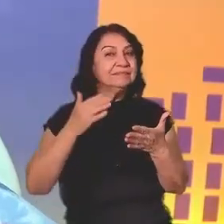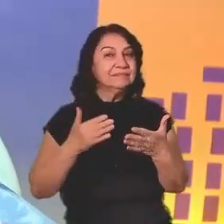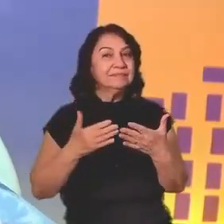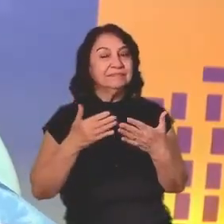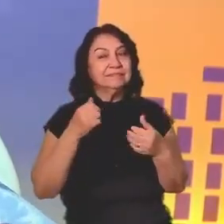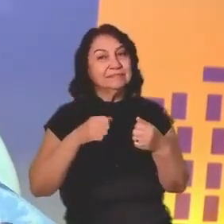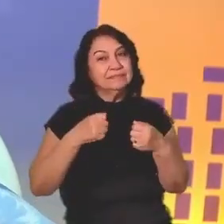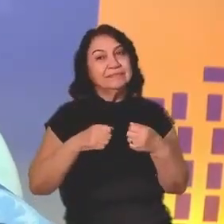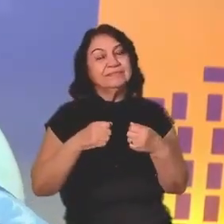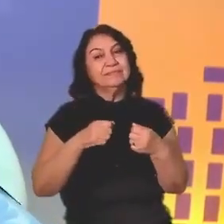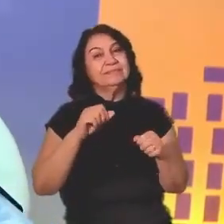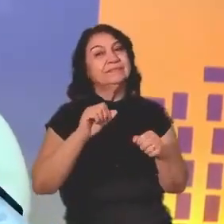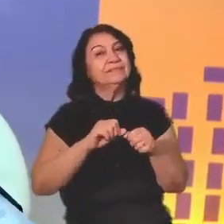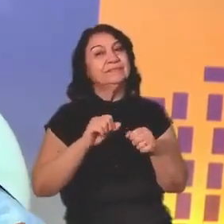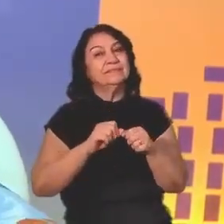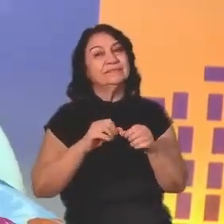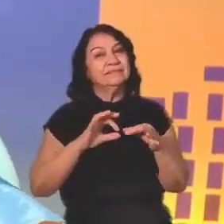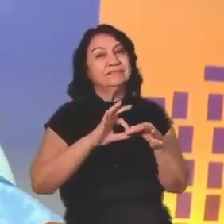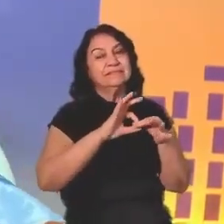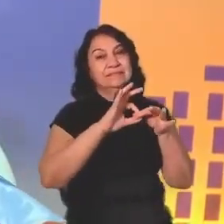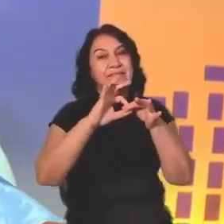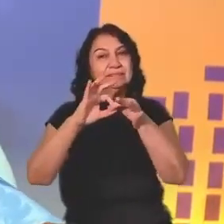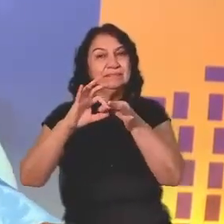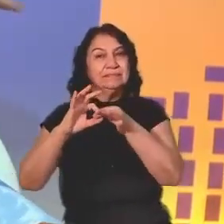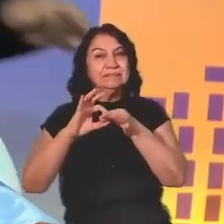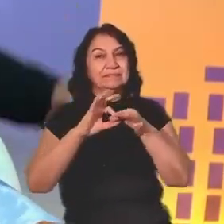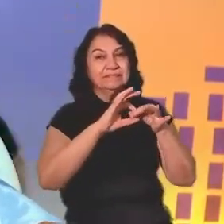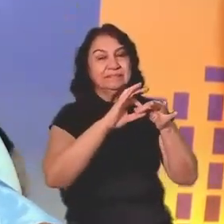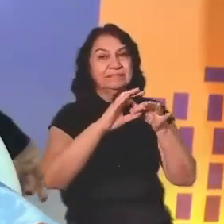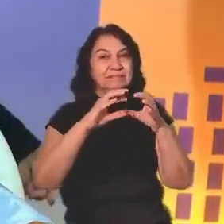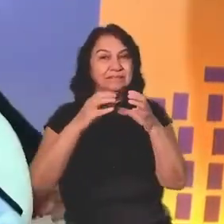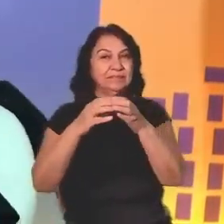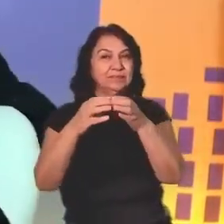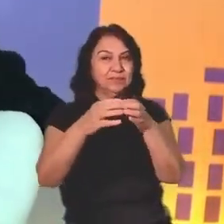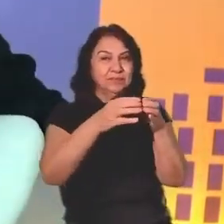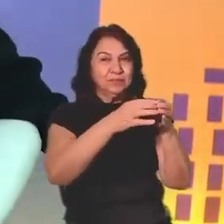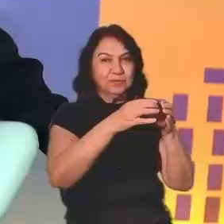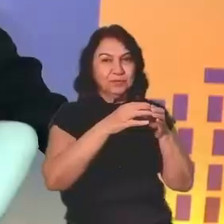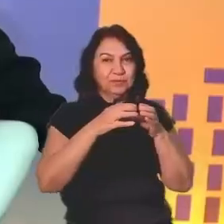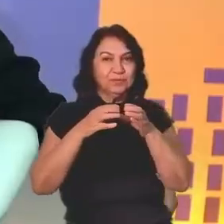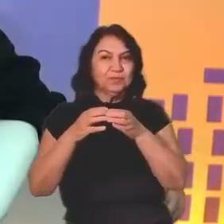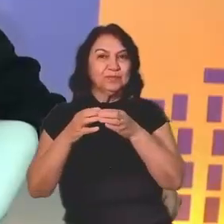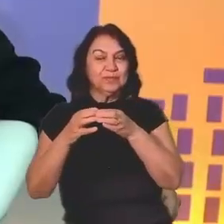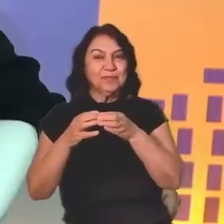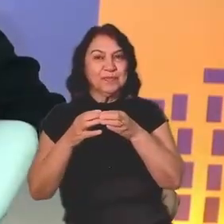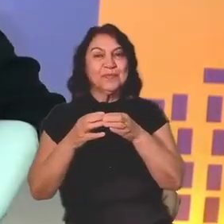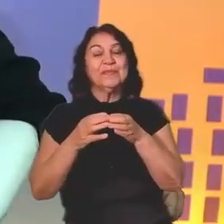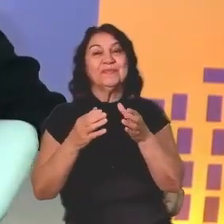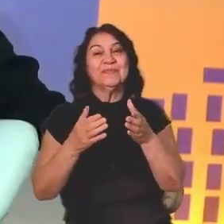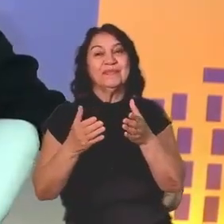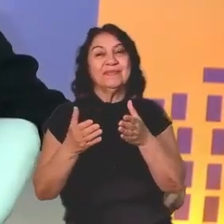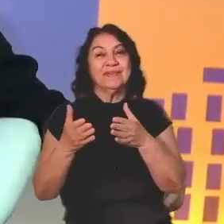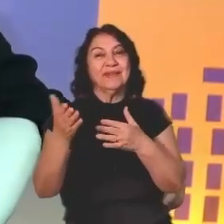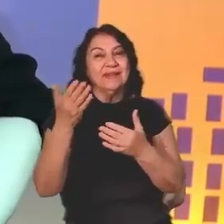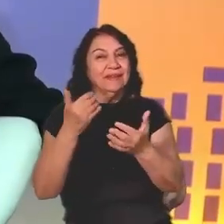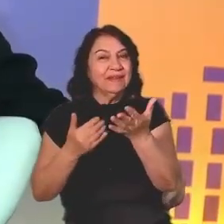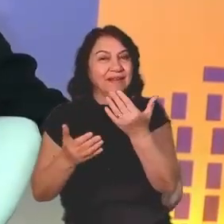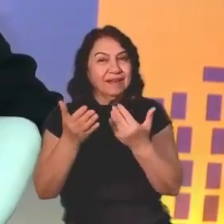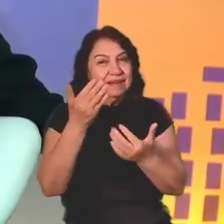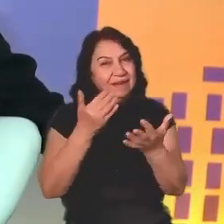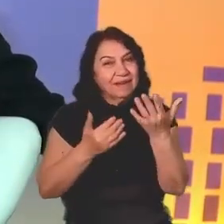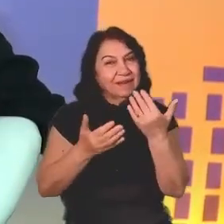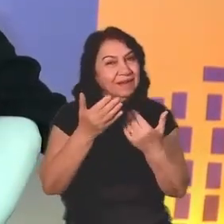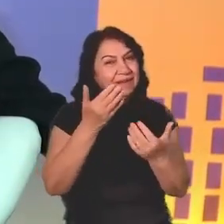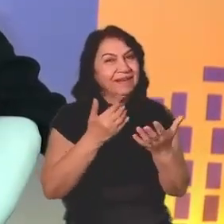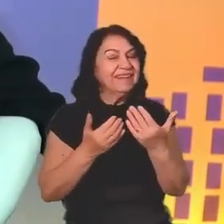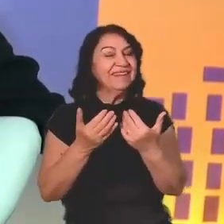gente vai ter que unir numa rede, aí vai aparecer muitas